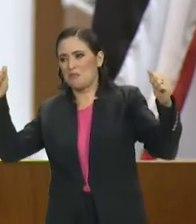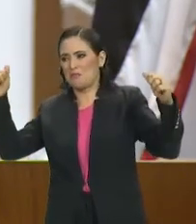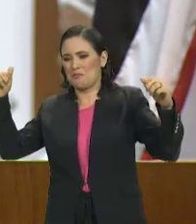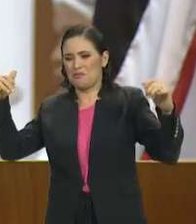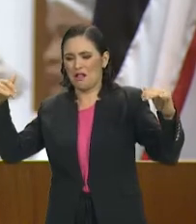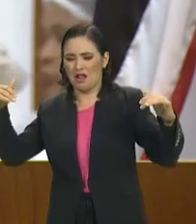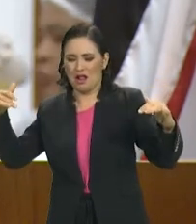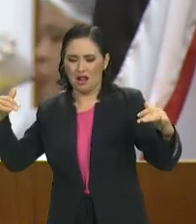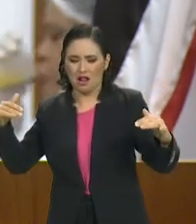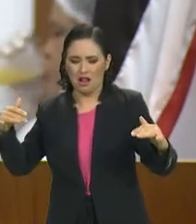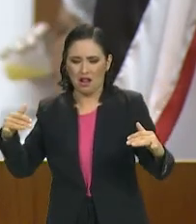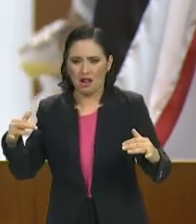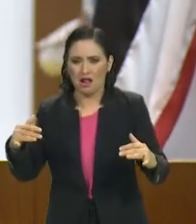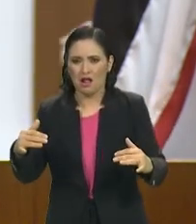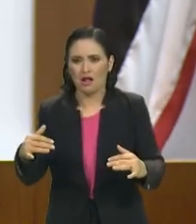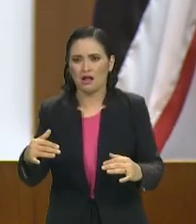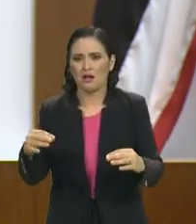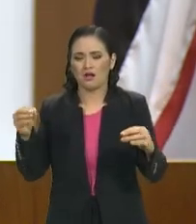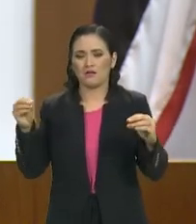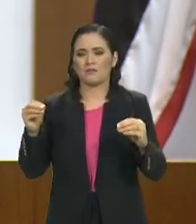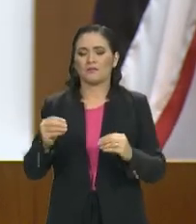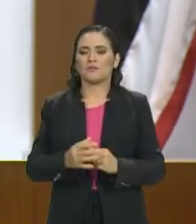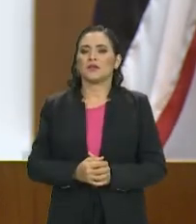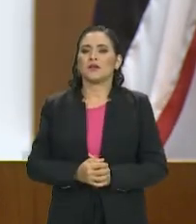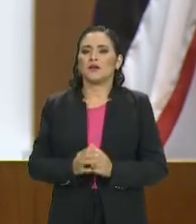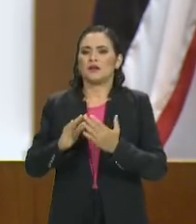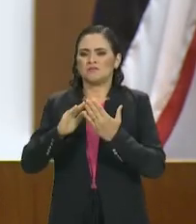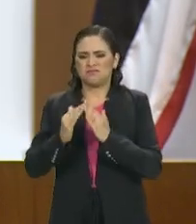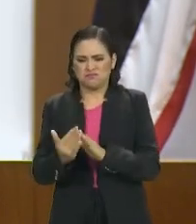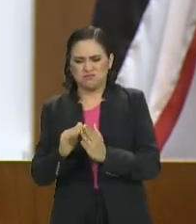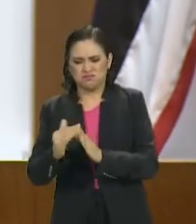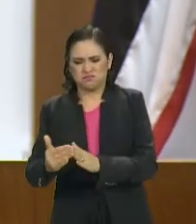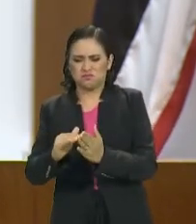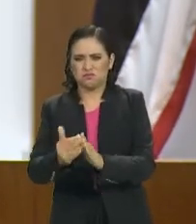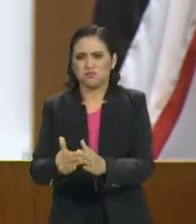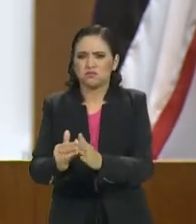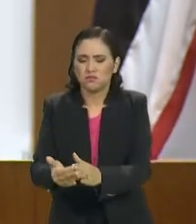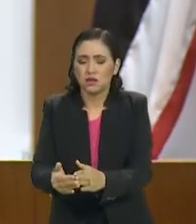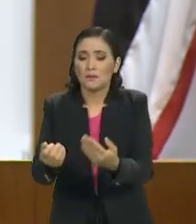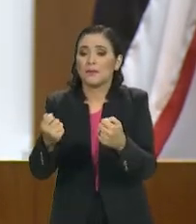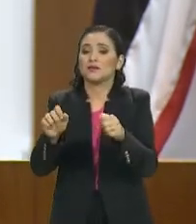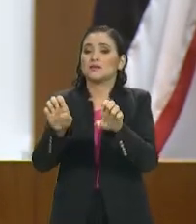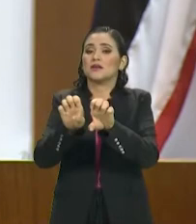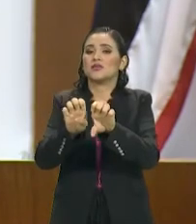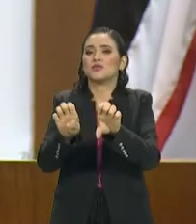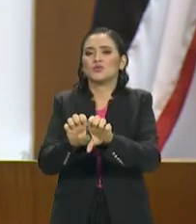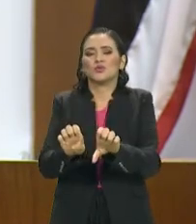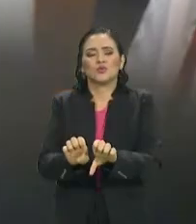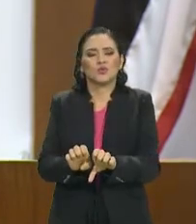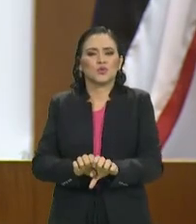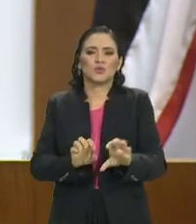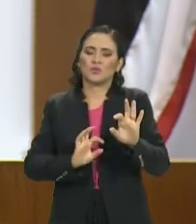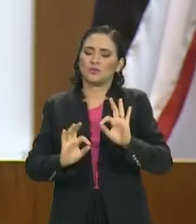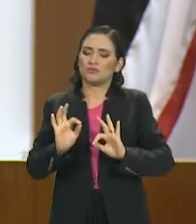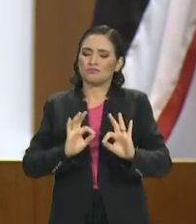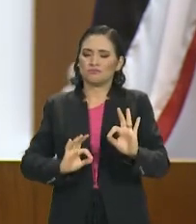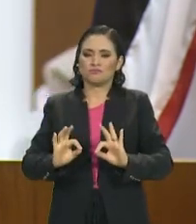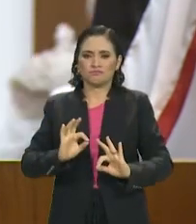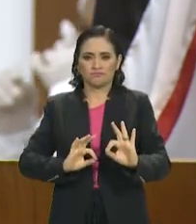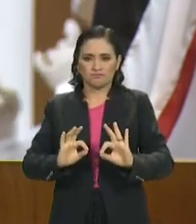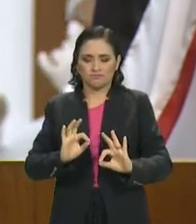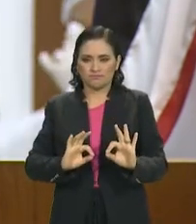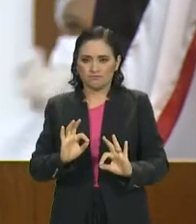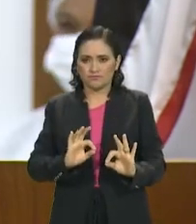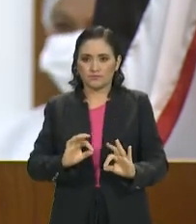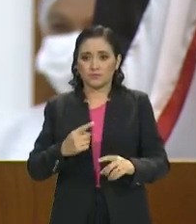desmoramento e também se faça uma nova infraestrutura para que não tenhamos, nesse período mesmo